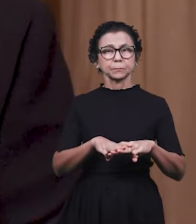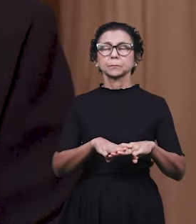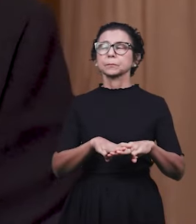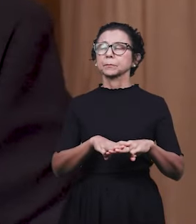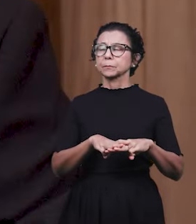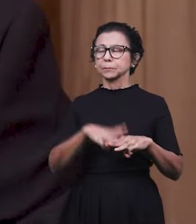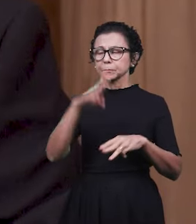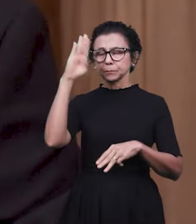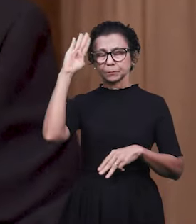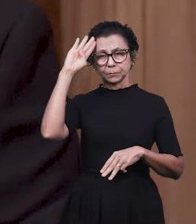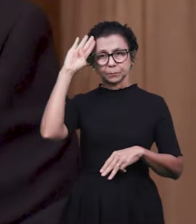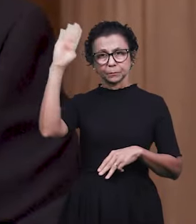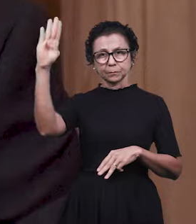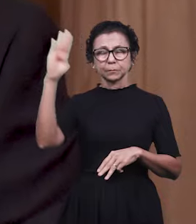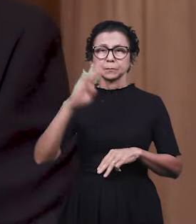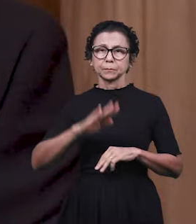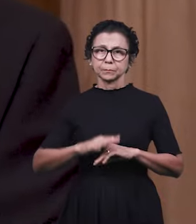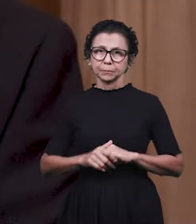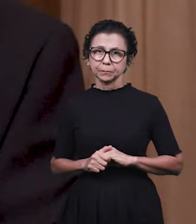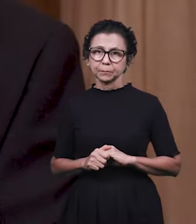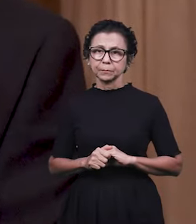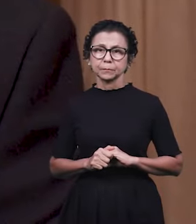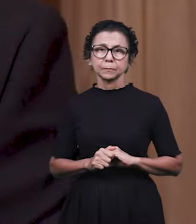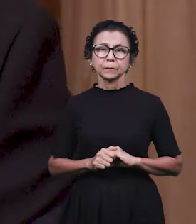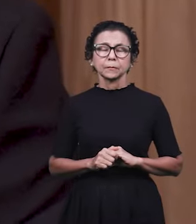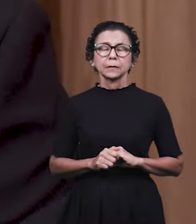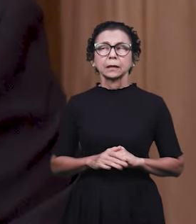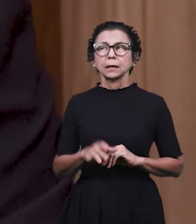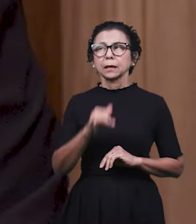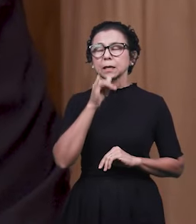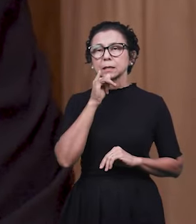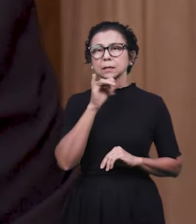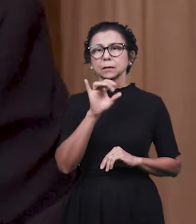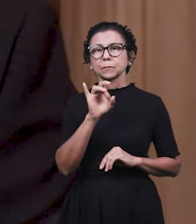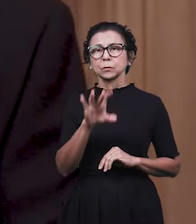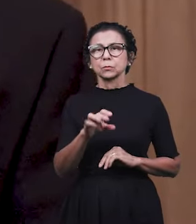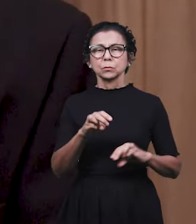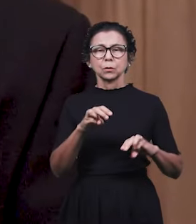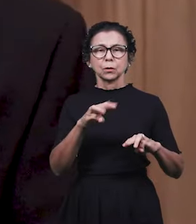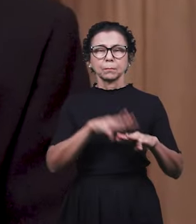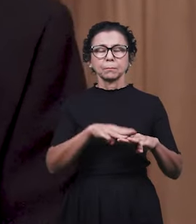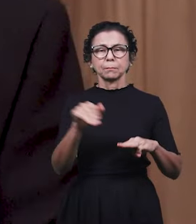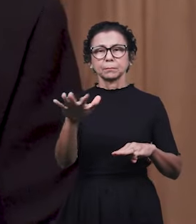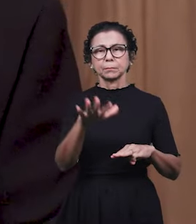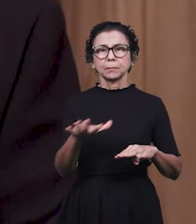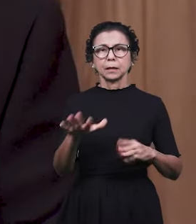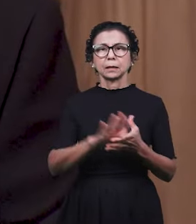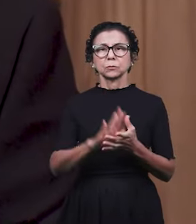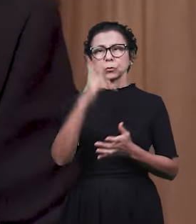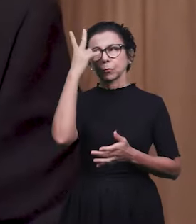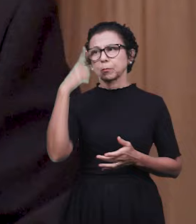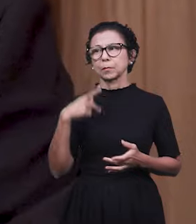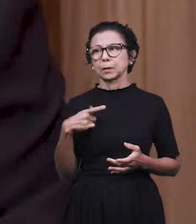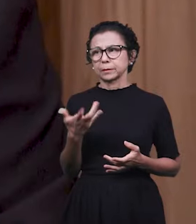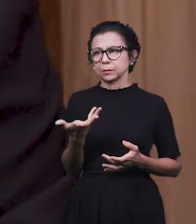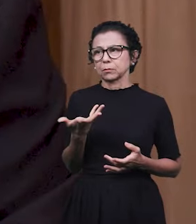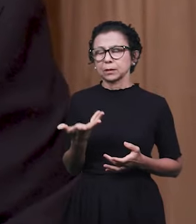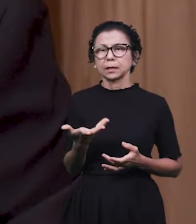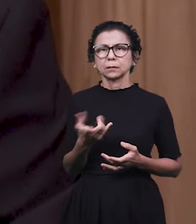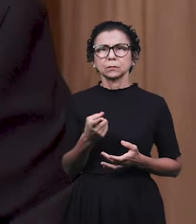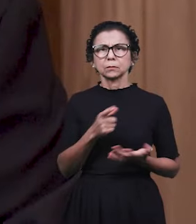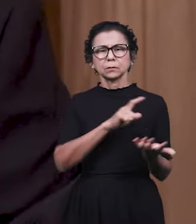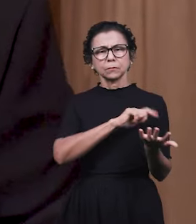o pastor Elber comentou muito bem, não se apegue a rótulos, por exemplo, ser de exatas, ser de humanas. Quanto mais diversificada a